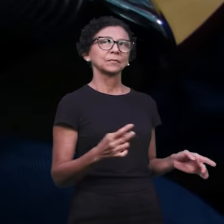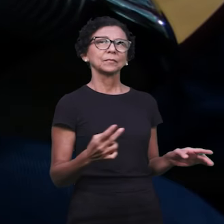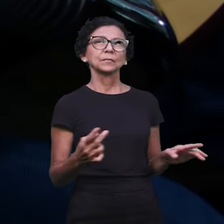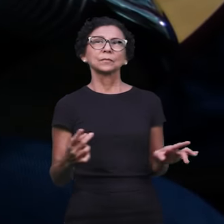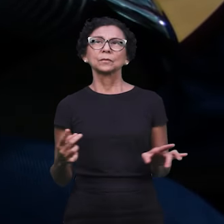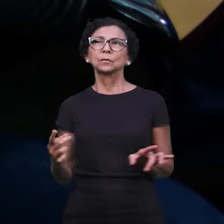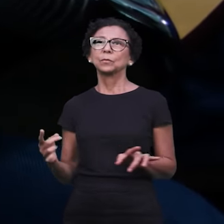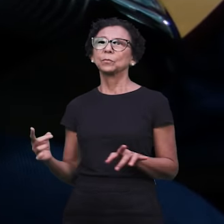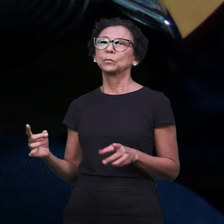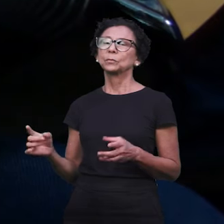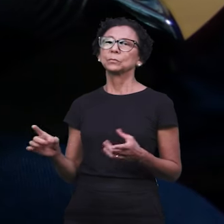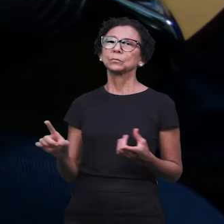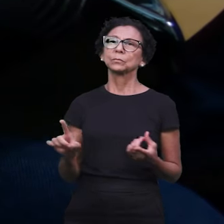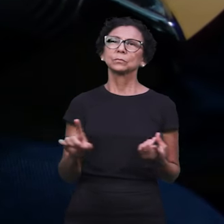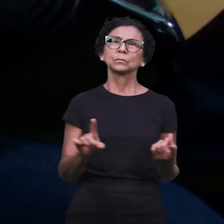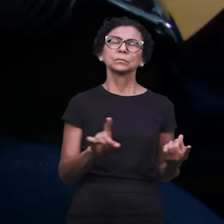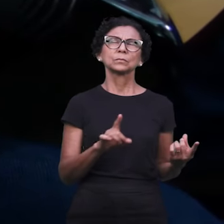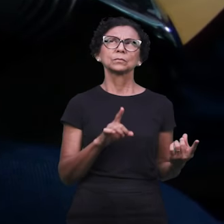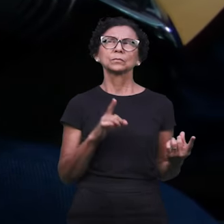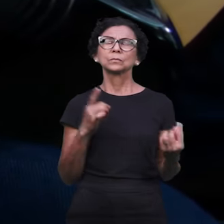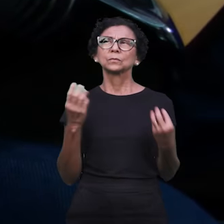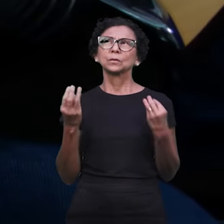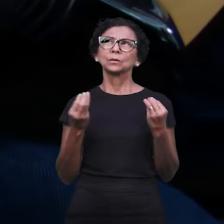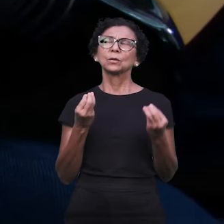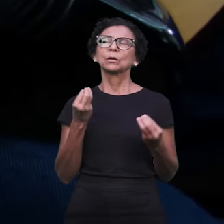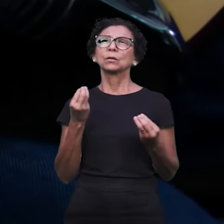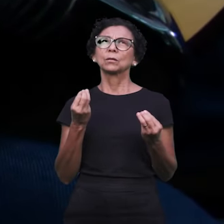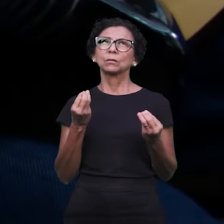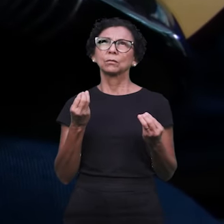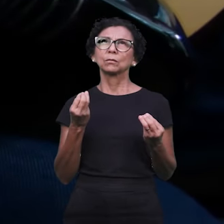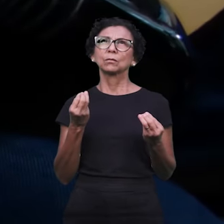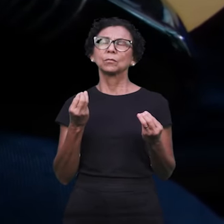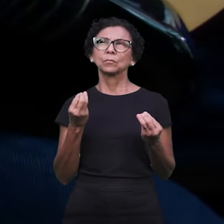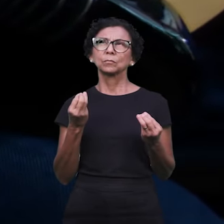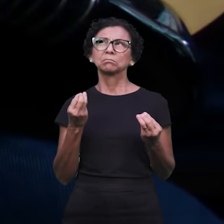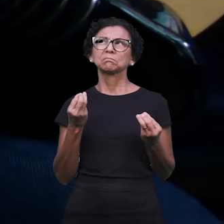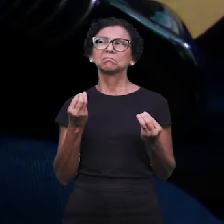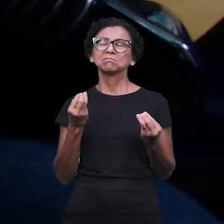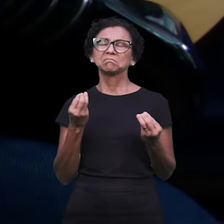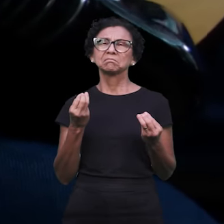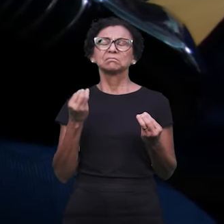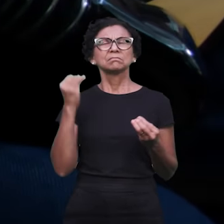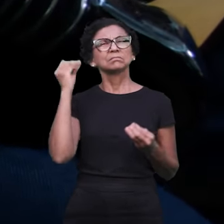Deus. Como posso